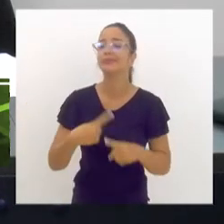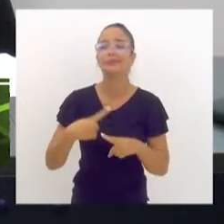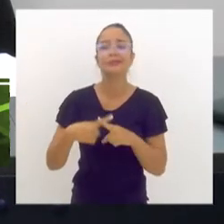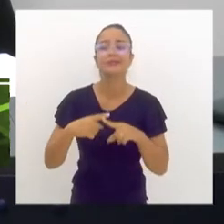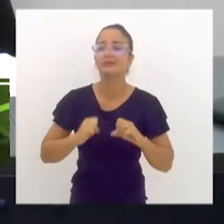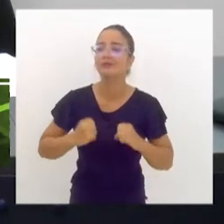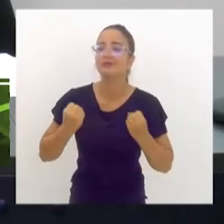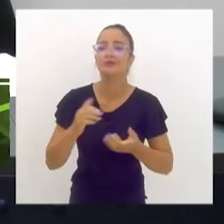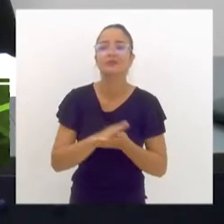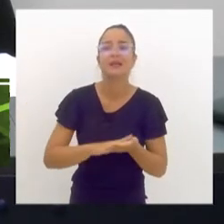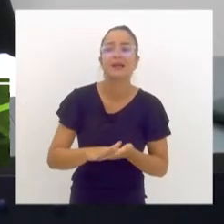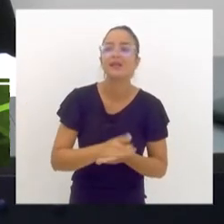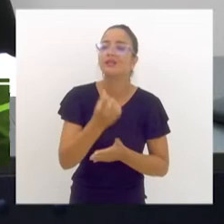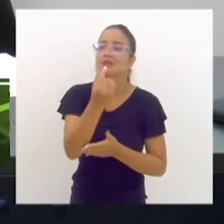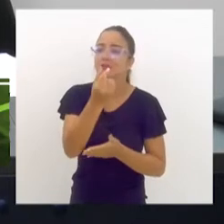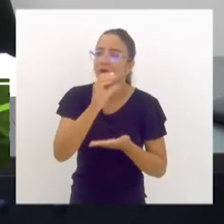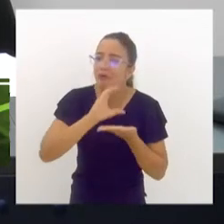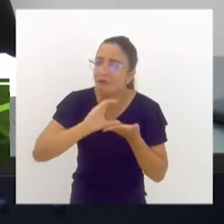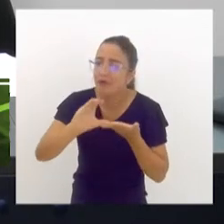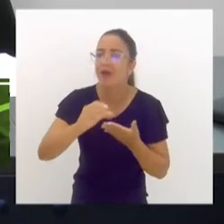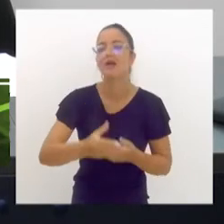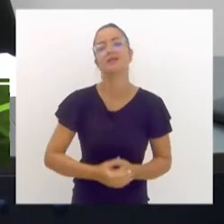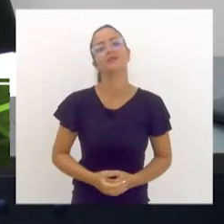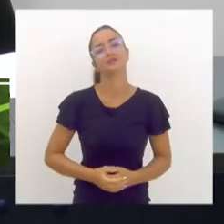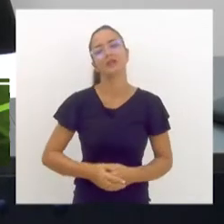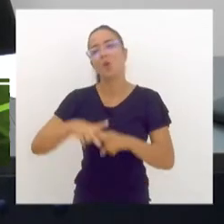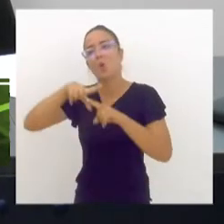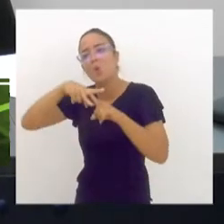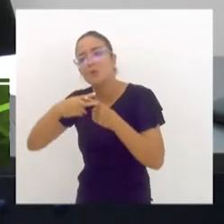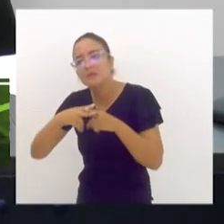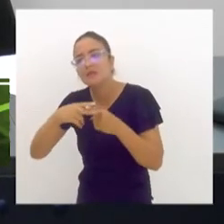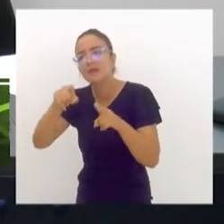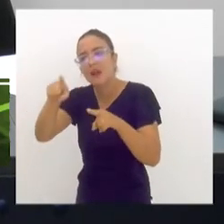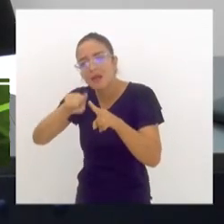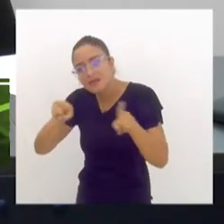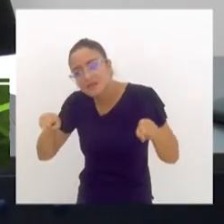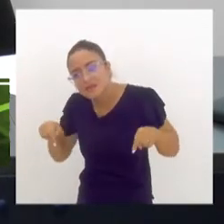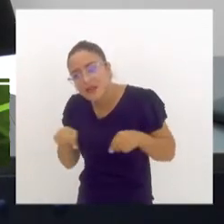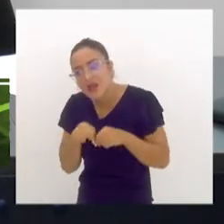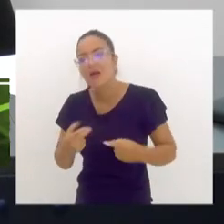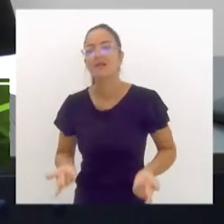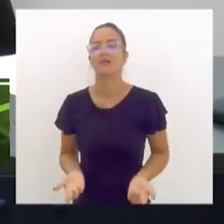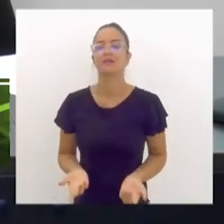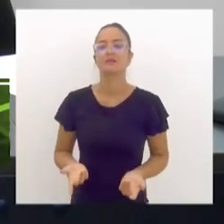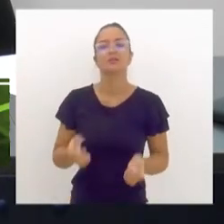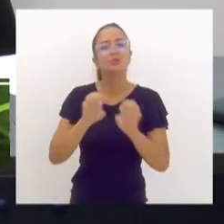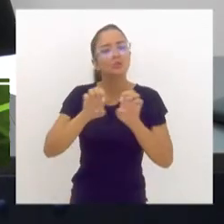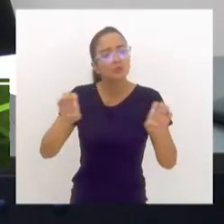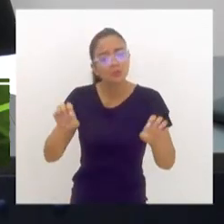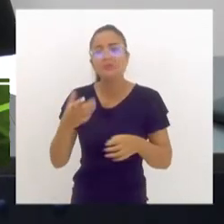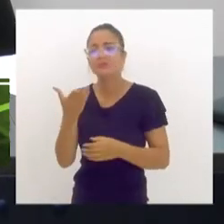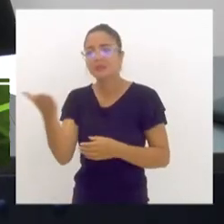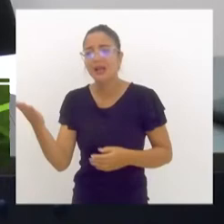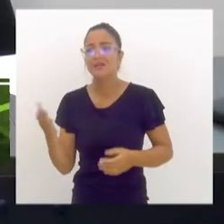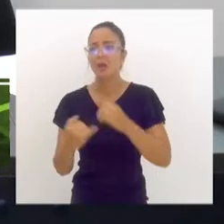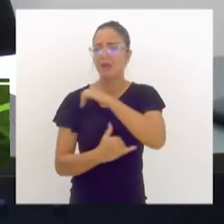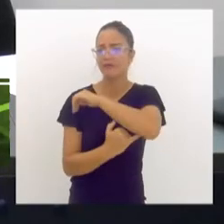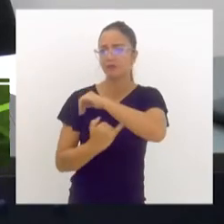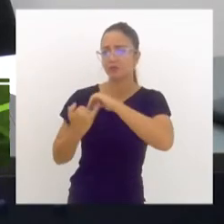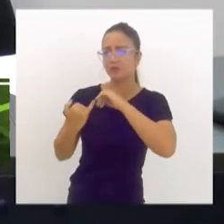um valor suficiente para reformar as salas de extensão, né, porque são estruturas bastante simples, né, porque